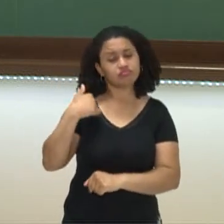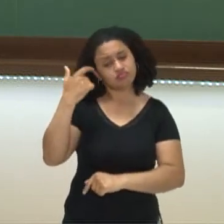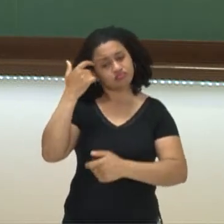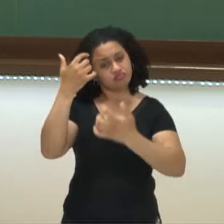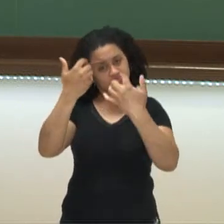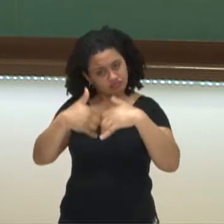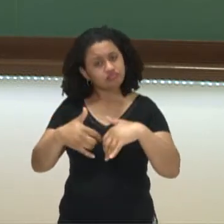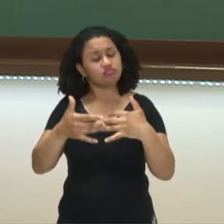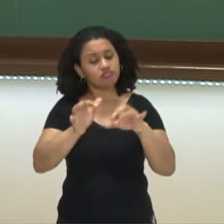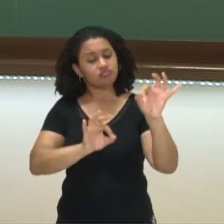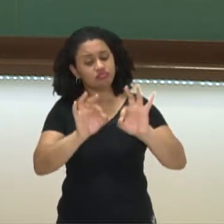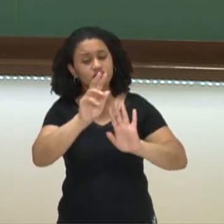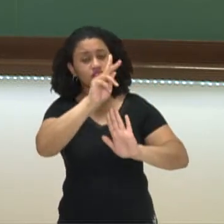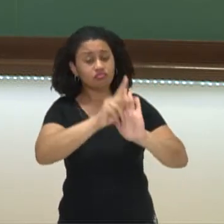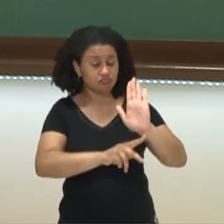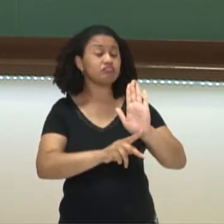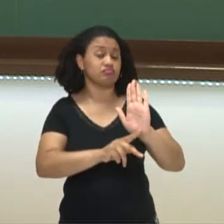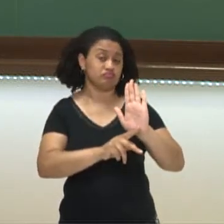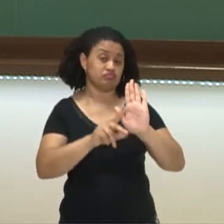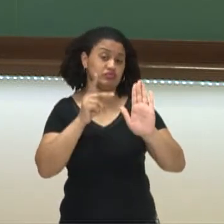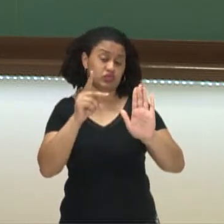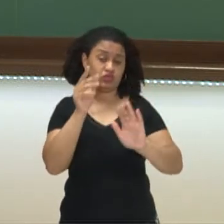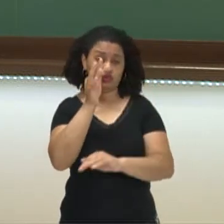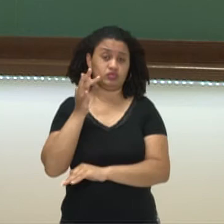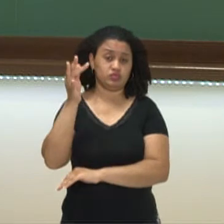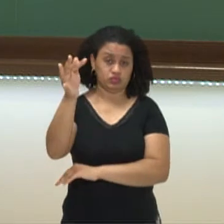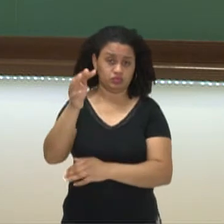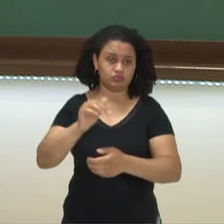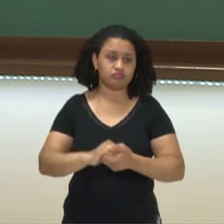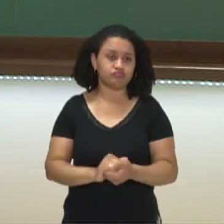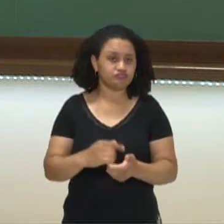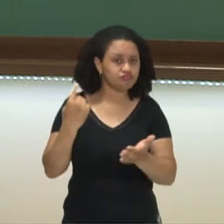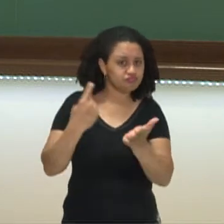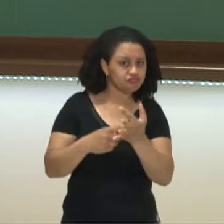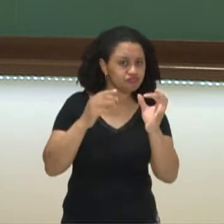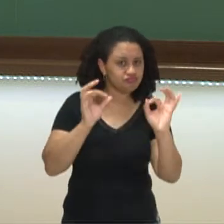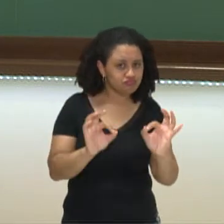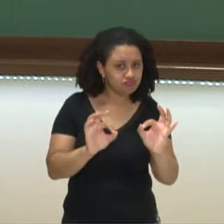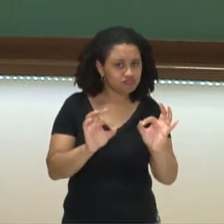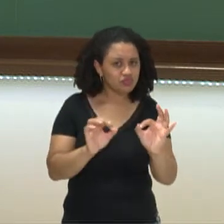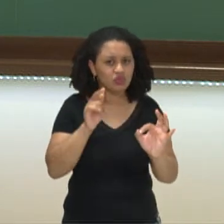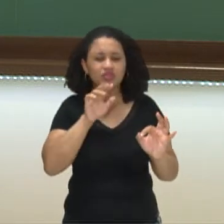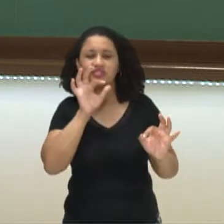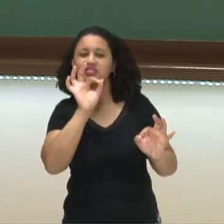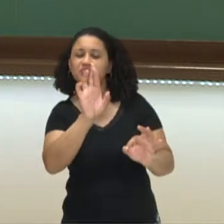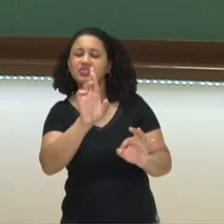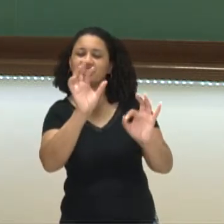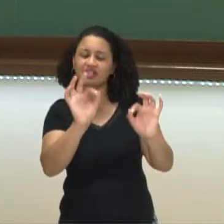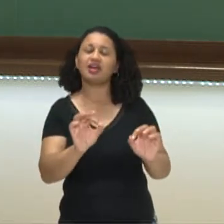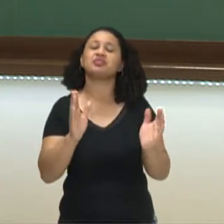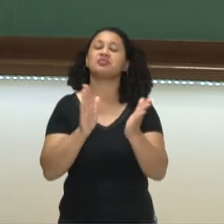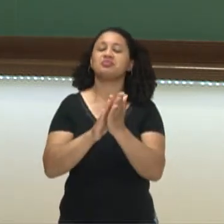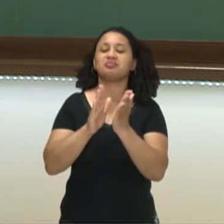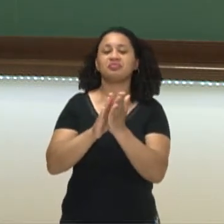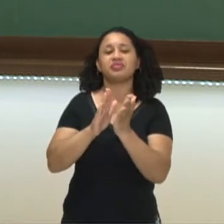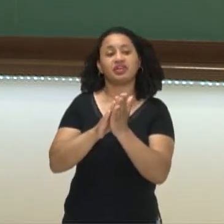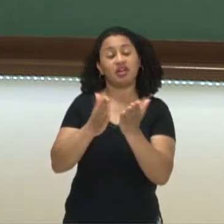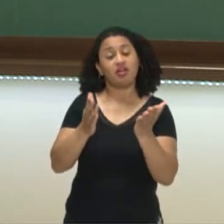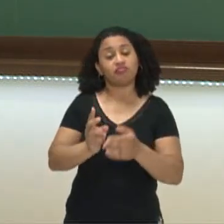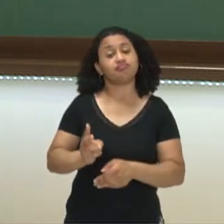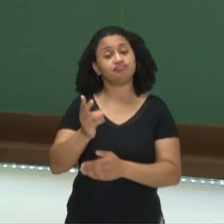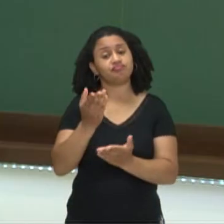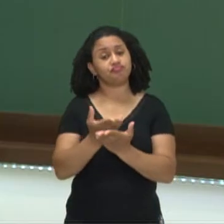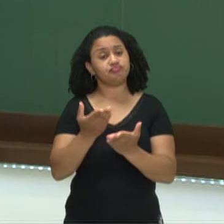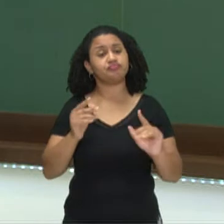já pensar nisso, planejar, organizar o seu futuro. Combinado? Acertou? Muito bem, parabéns.